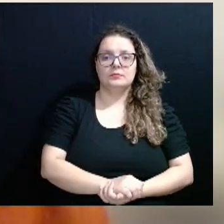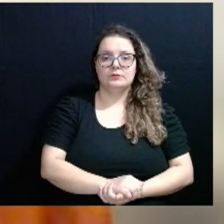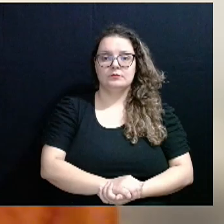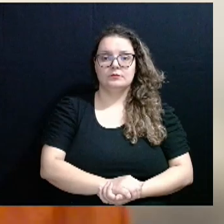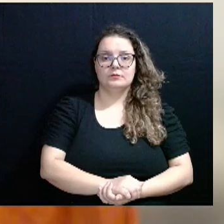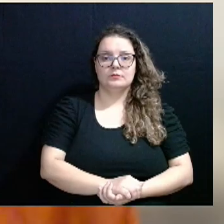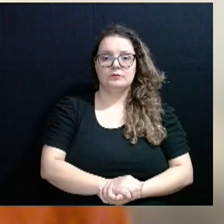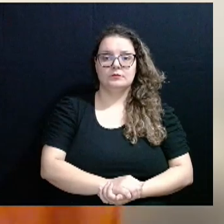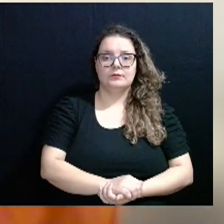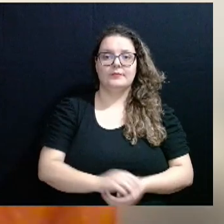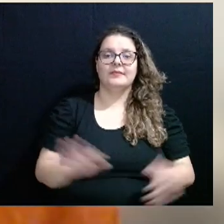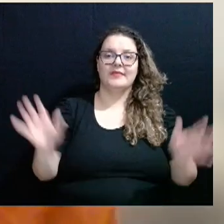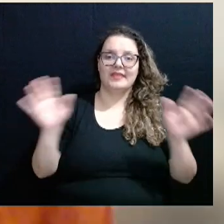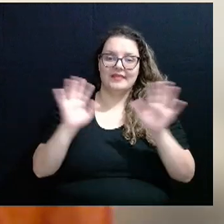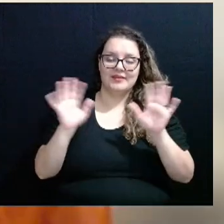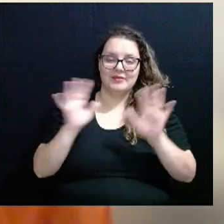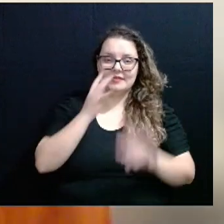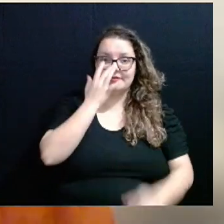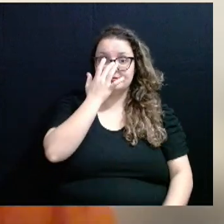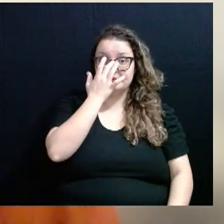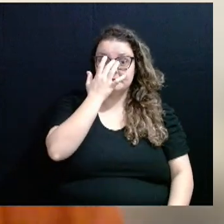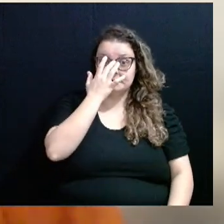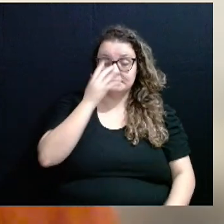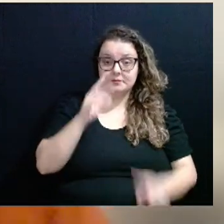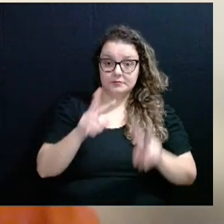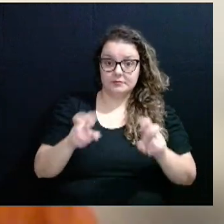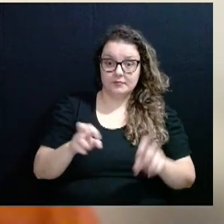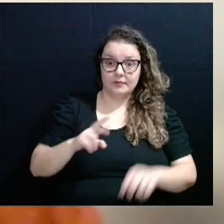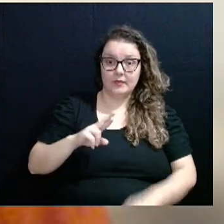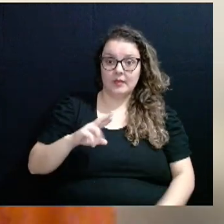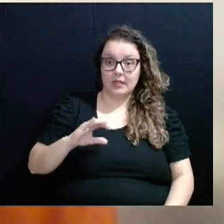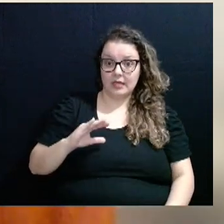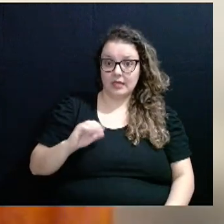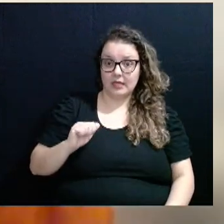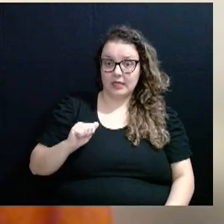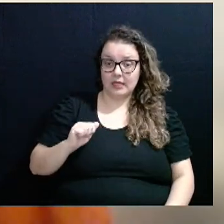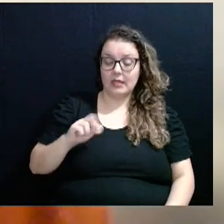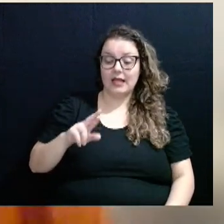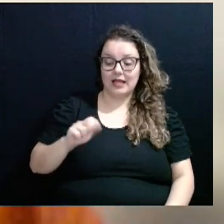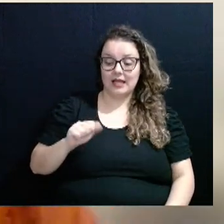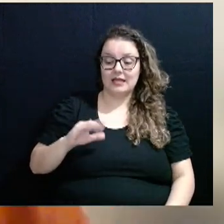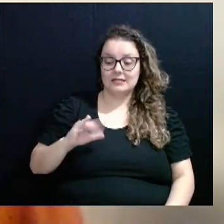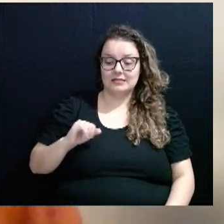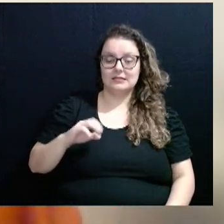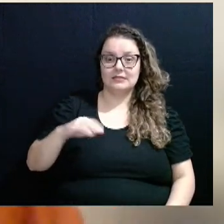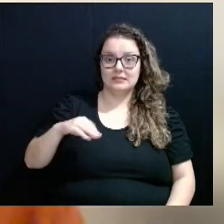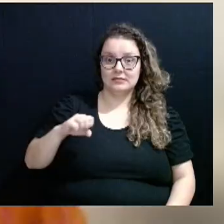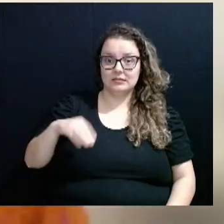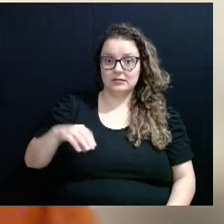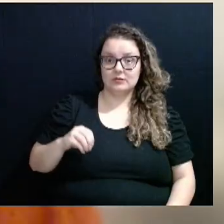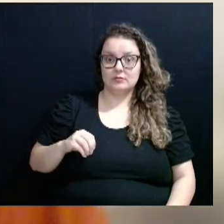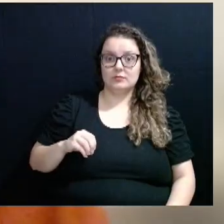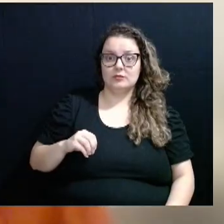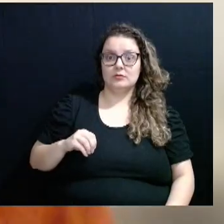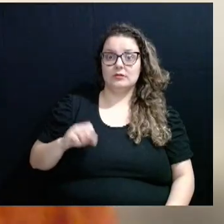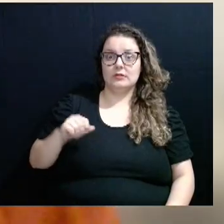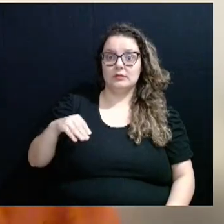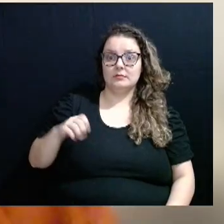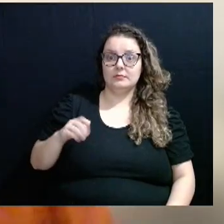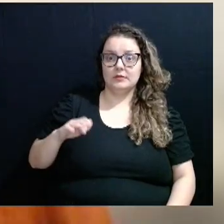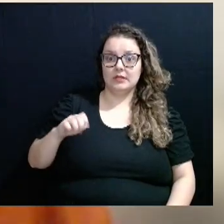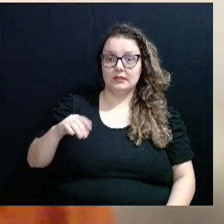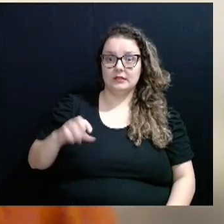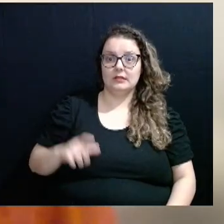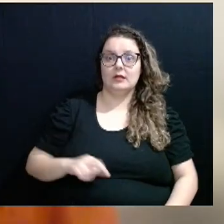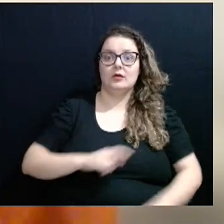Olá. O termo racismo ambiental, ele surgiu no começo da década de 80 nos Estados Unidos,